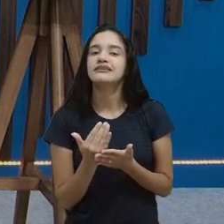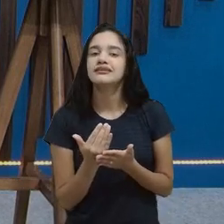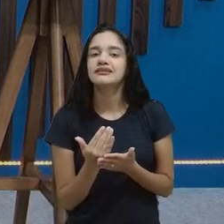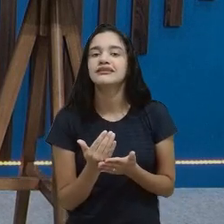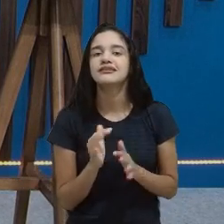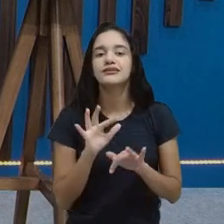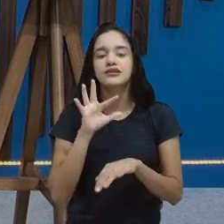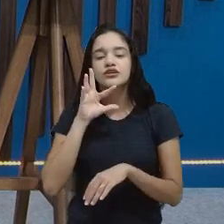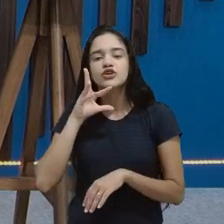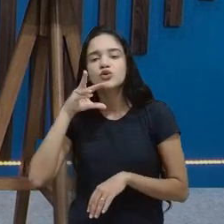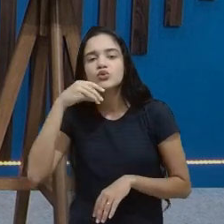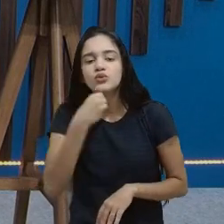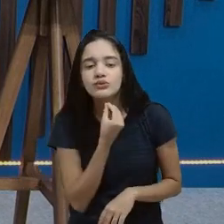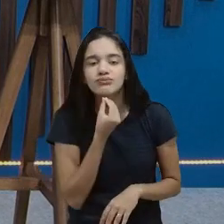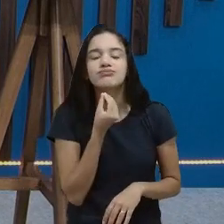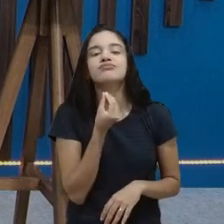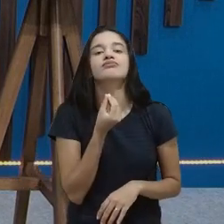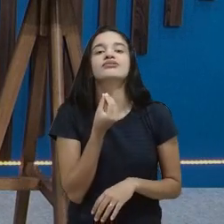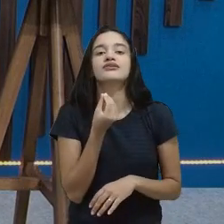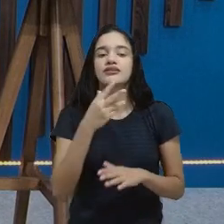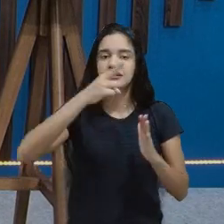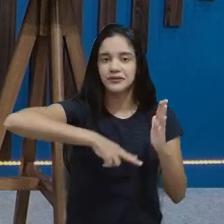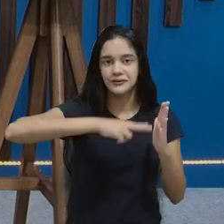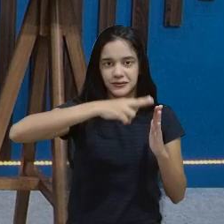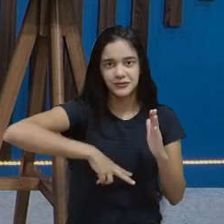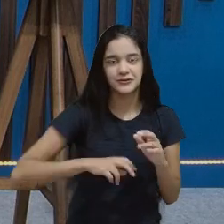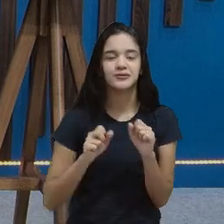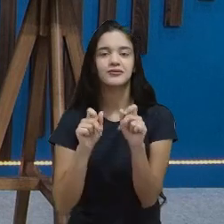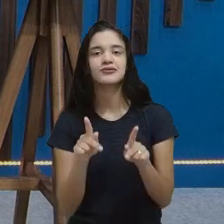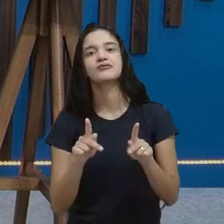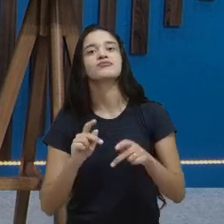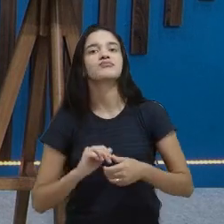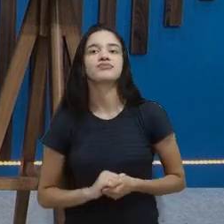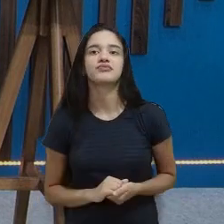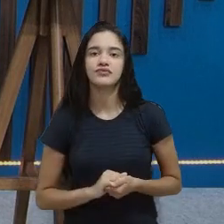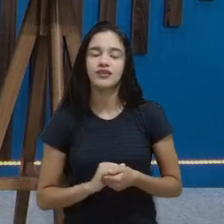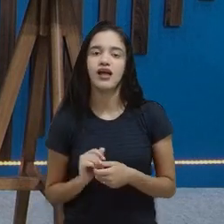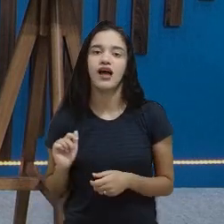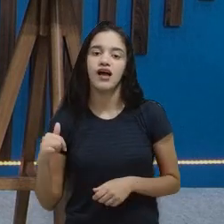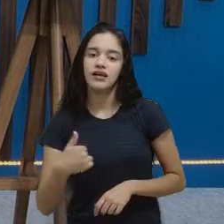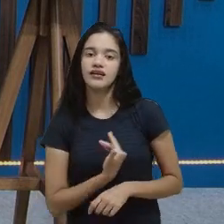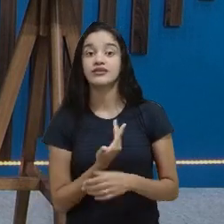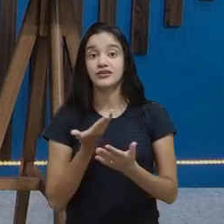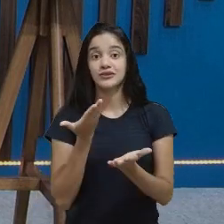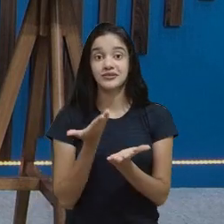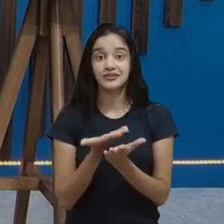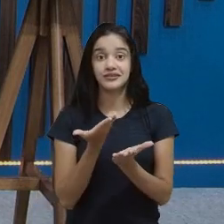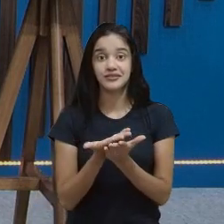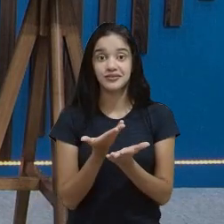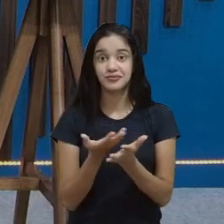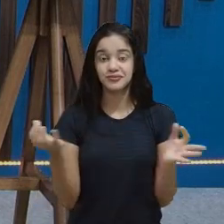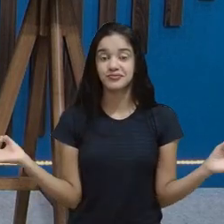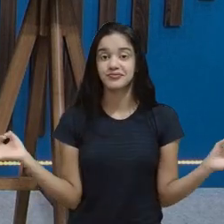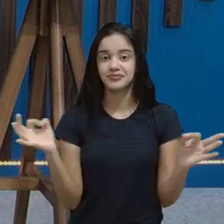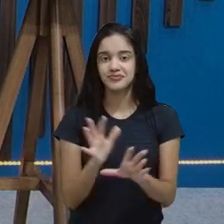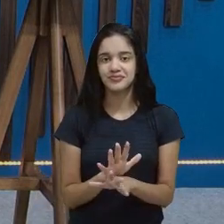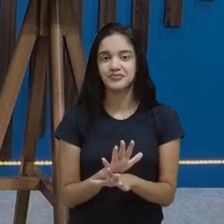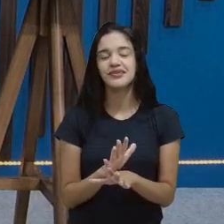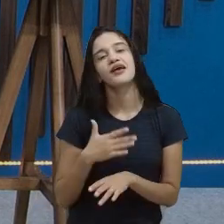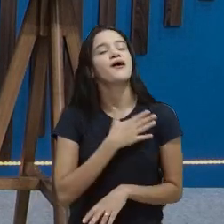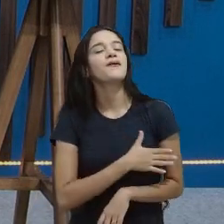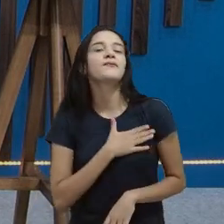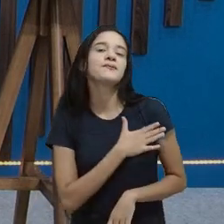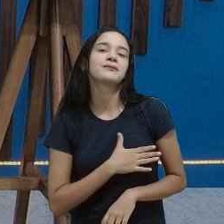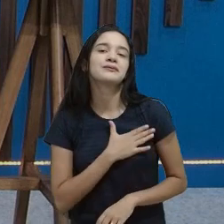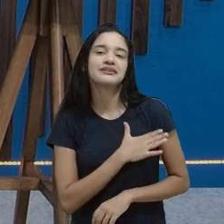fonte de conhecimento, não é, que é a leitura, tá bom? Então, a nossa aula se encerra por aqui. É um